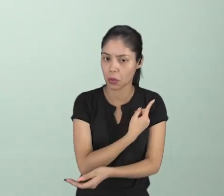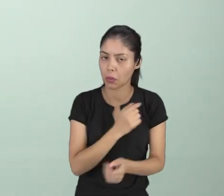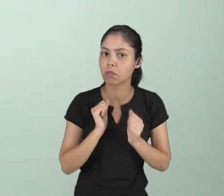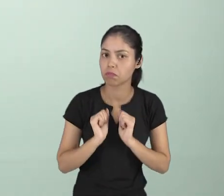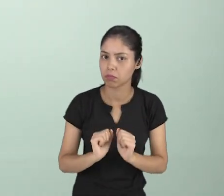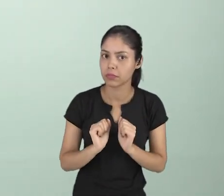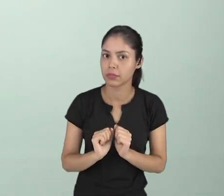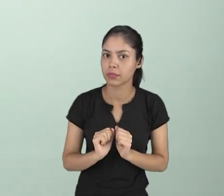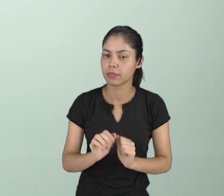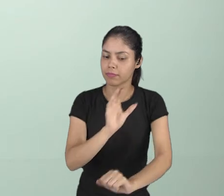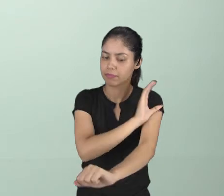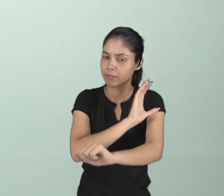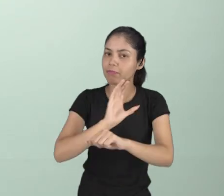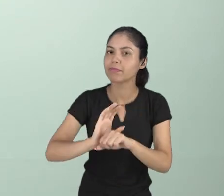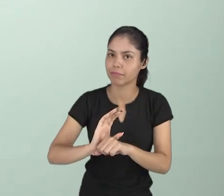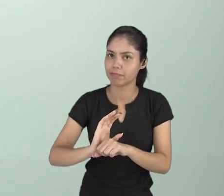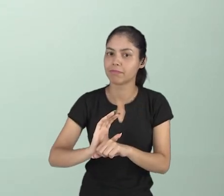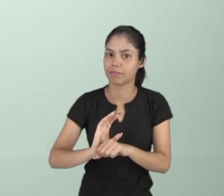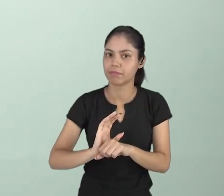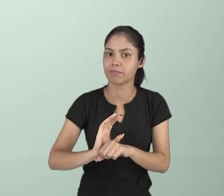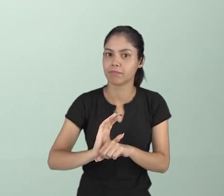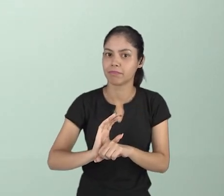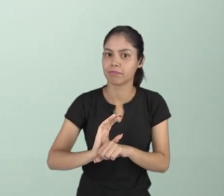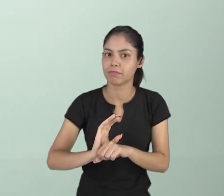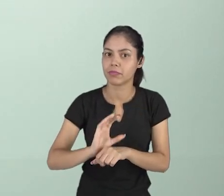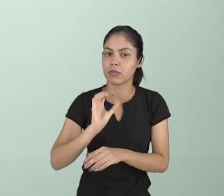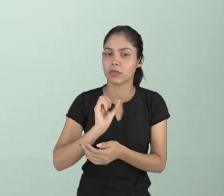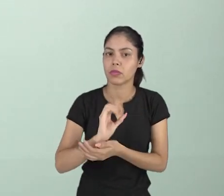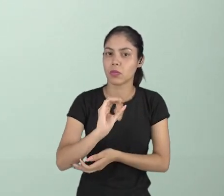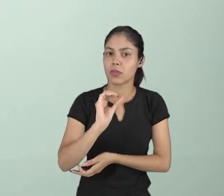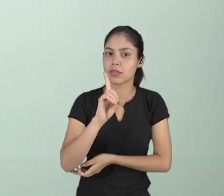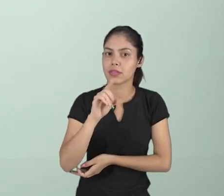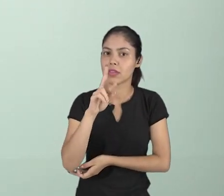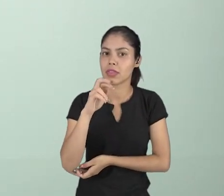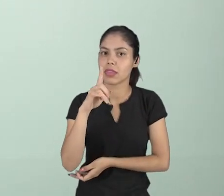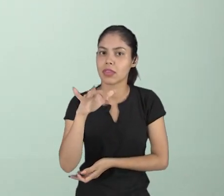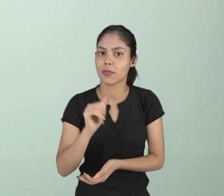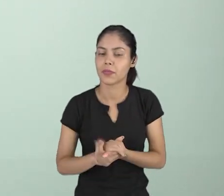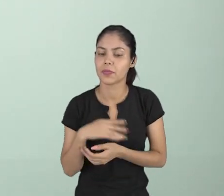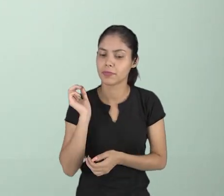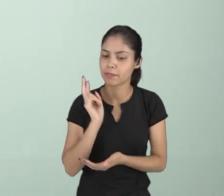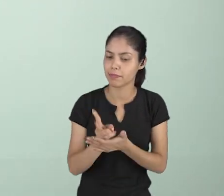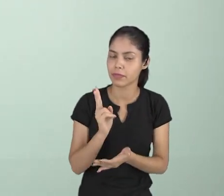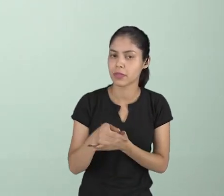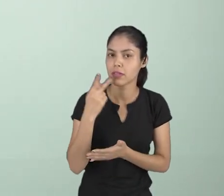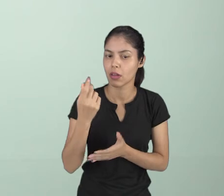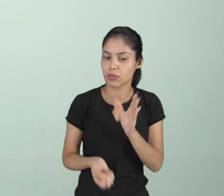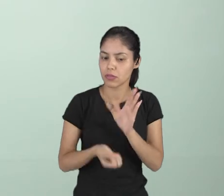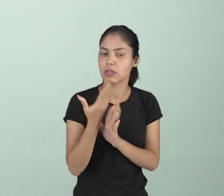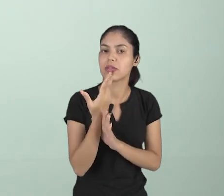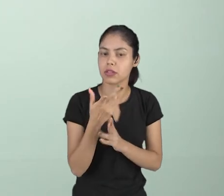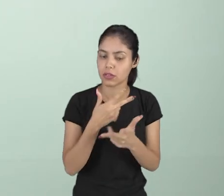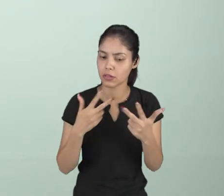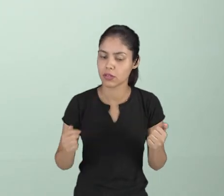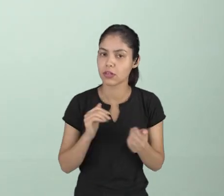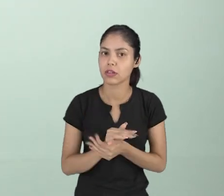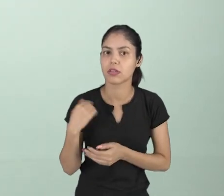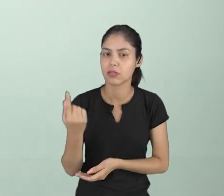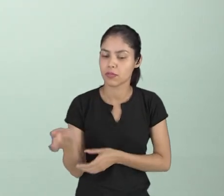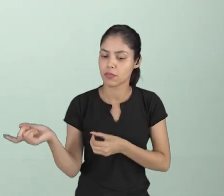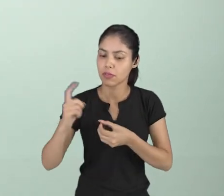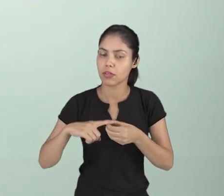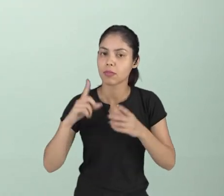somos culturalmente ocidentais. E todas as vezes que nós falamos da origem das coisas, o nosso olhar vai se